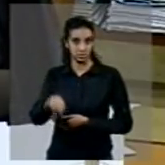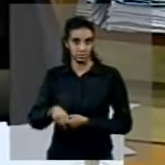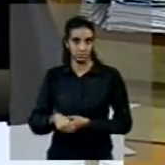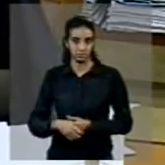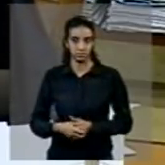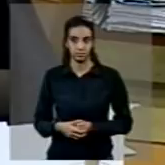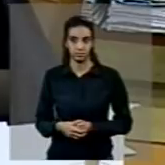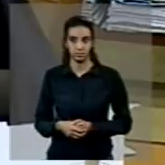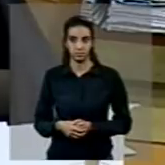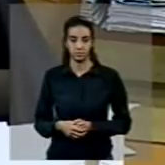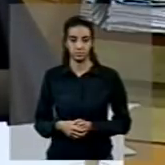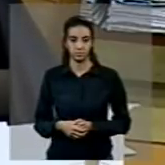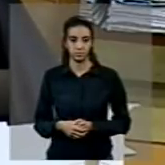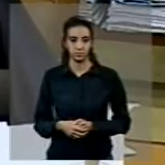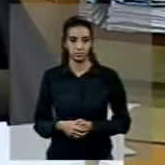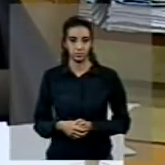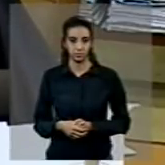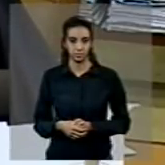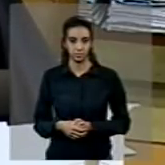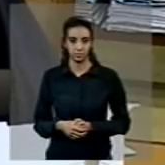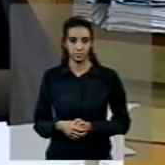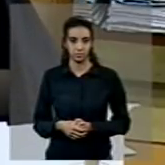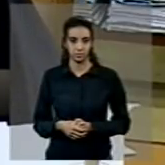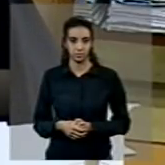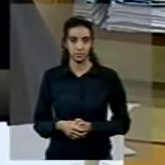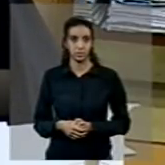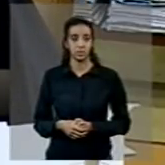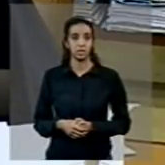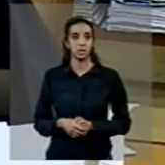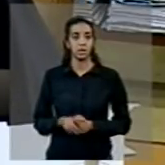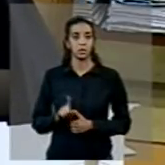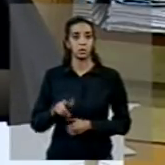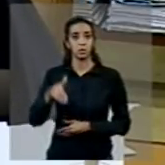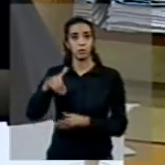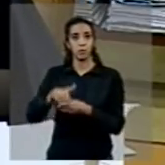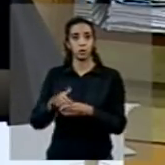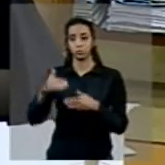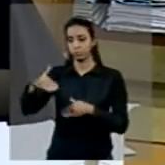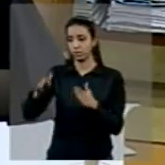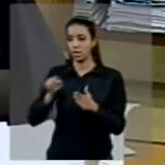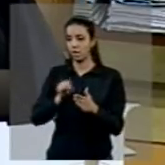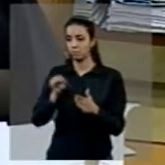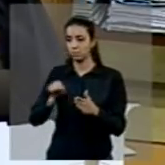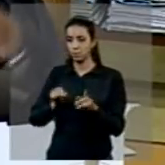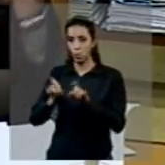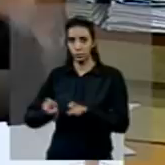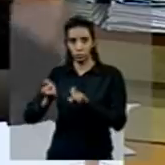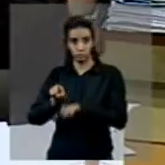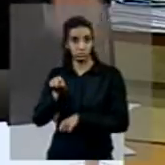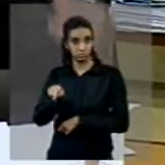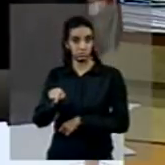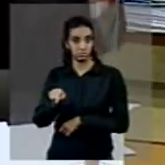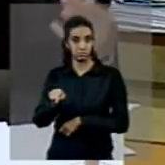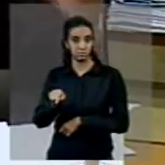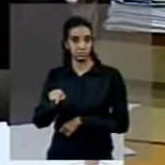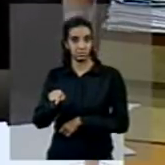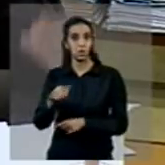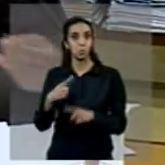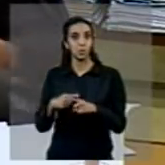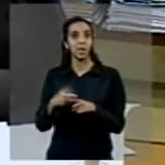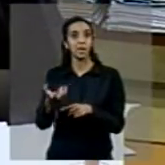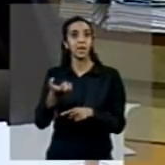a informatização e a adoção do voto eletrônico, exatamente em combate